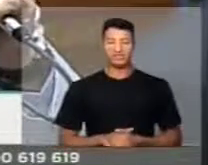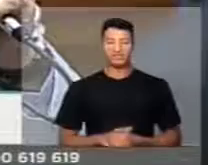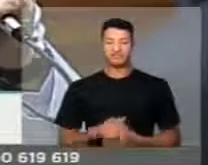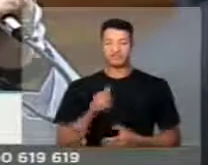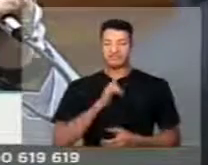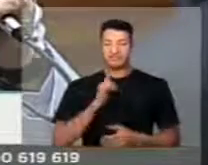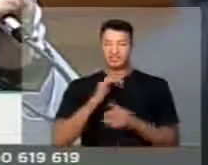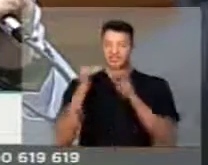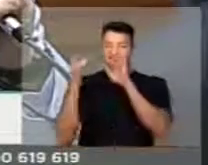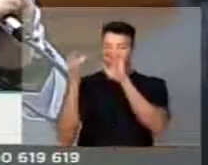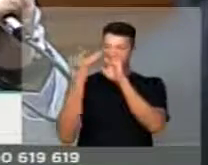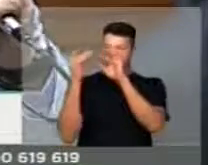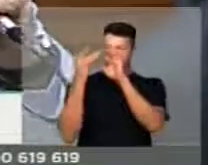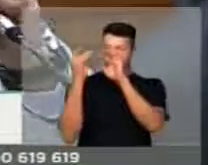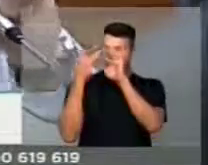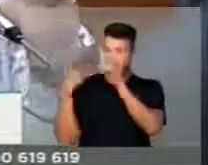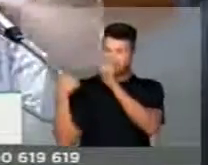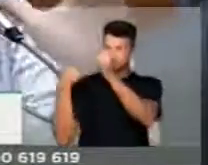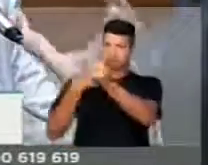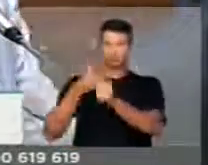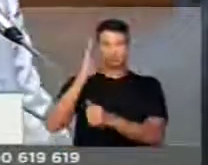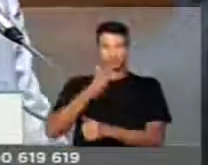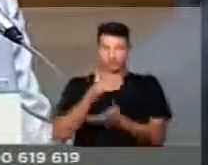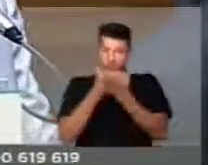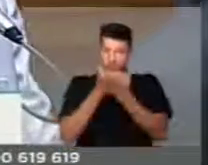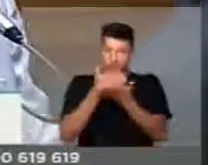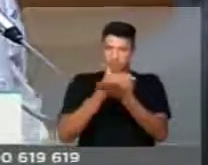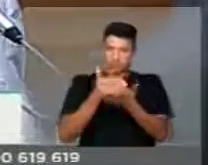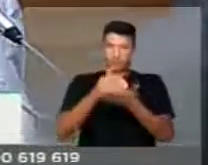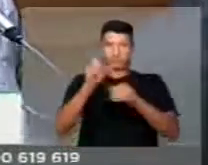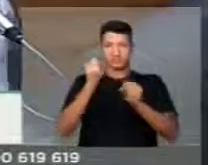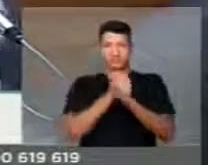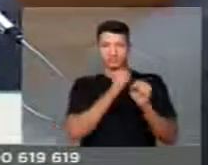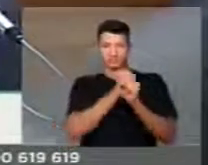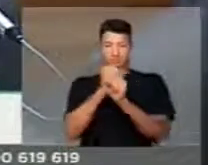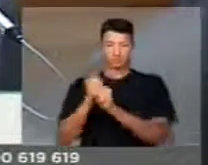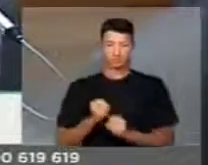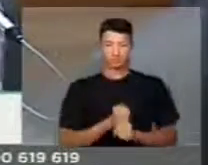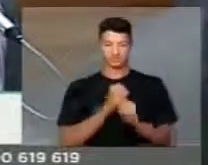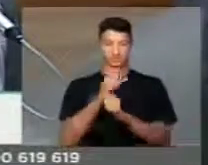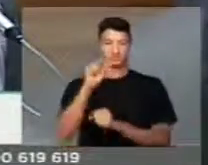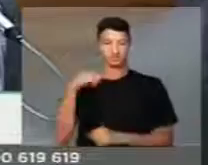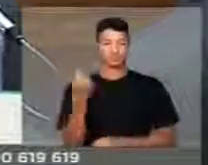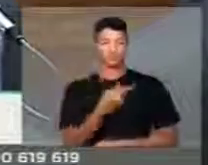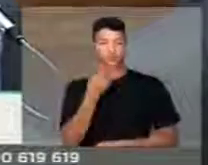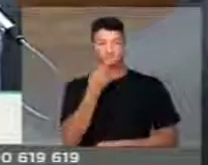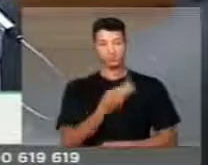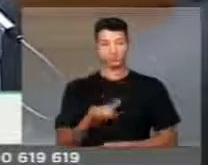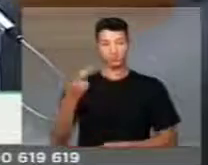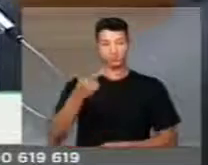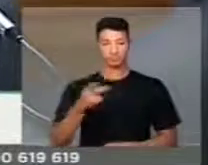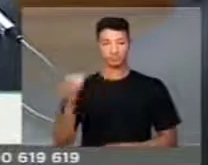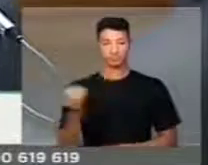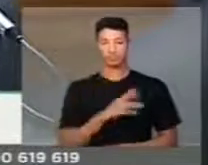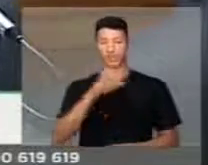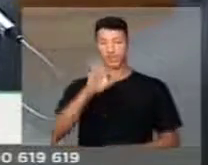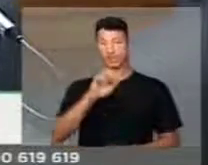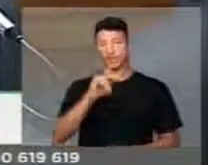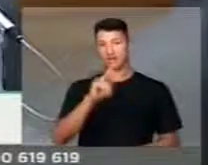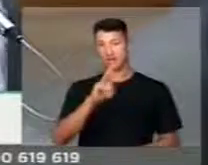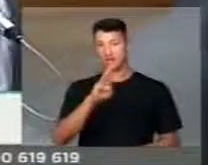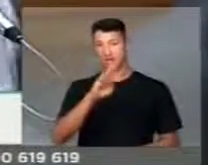tínhamos um contato constante já no começo da construção do que nós chamamos Nova